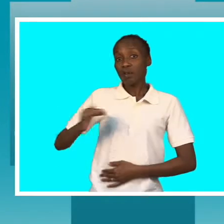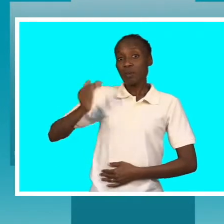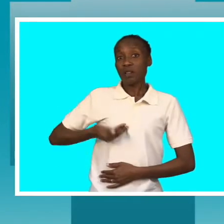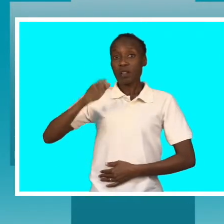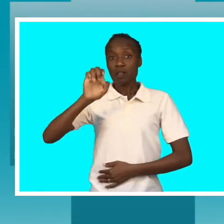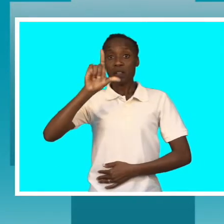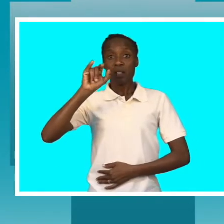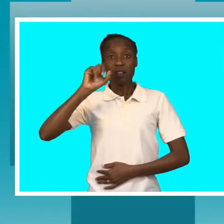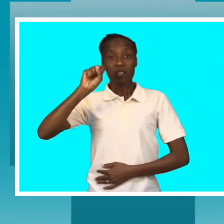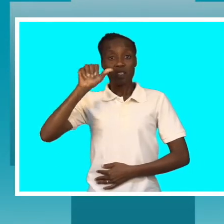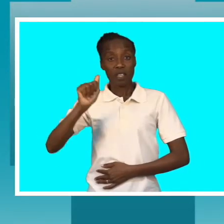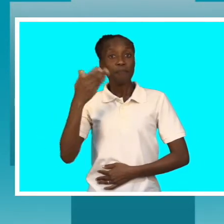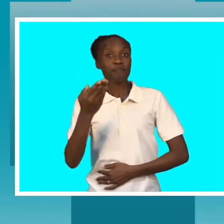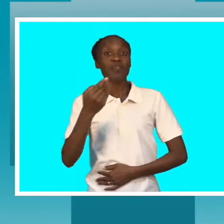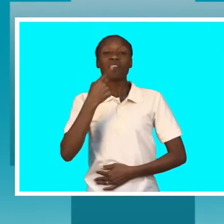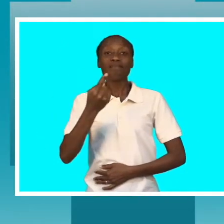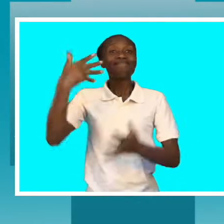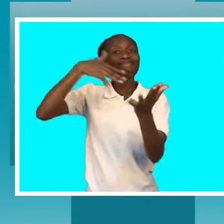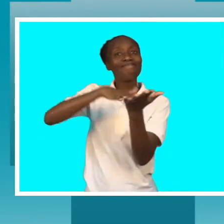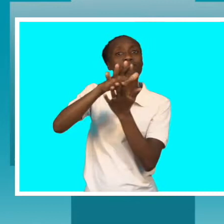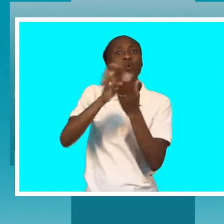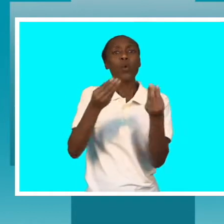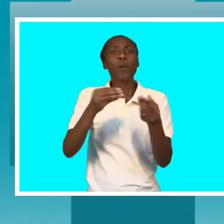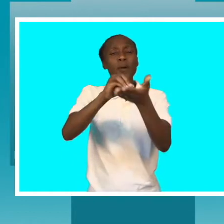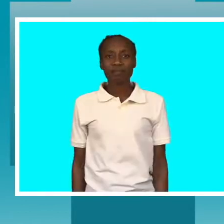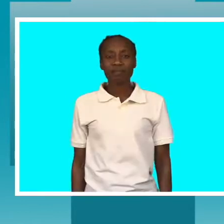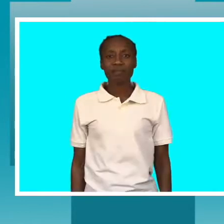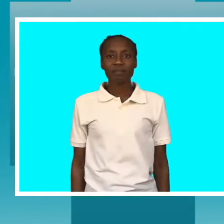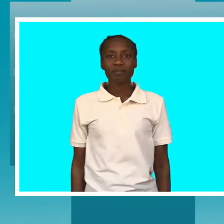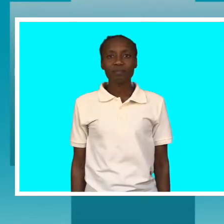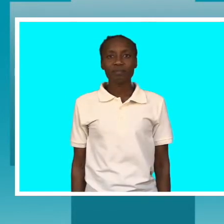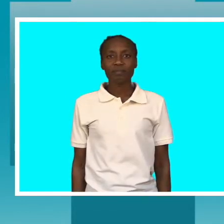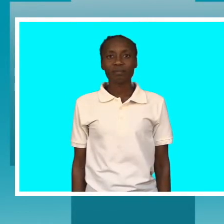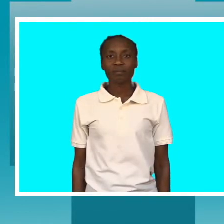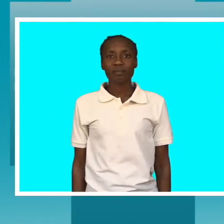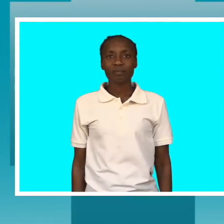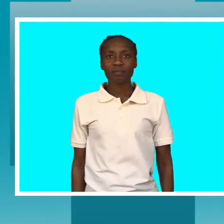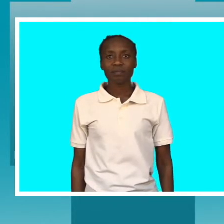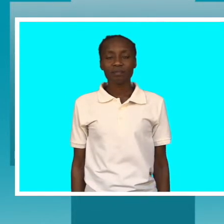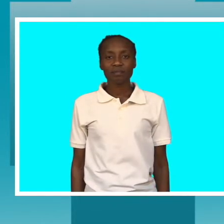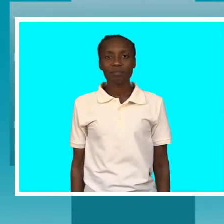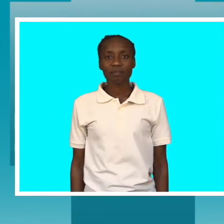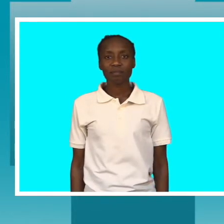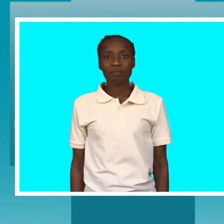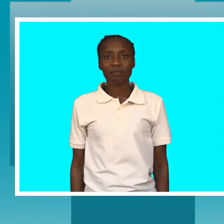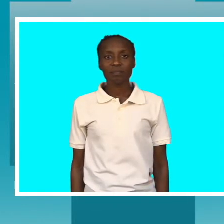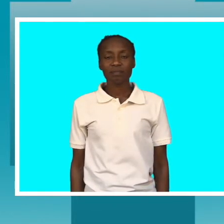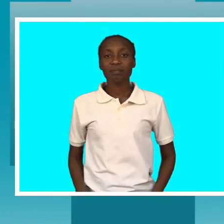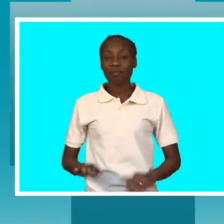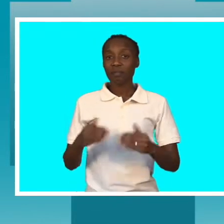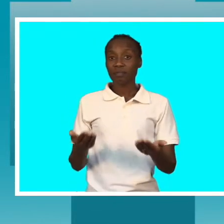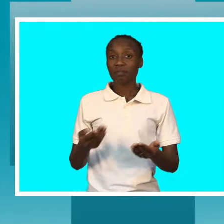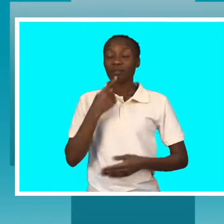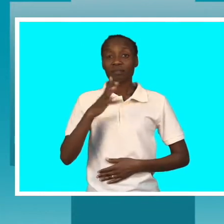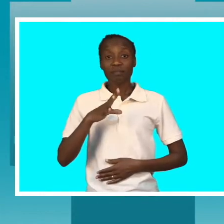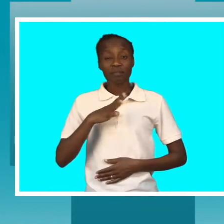contam como receberam a notícia da suposta morte. A técnica ali, eu disse, deixa ver essa pessoa